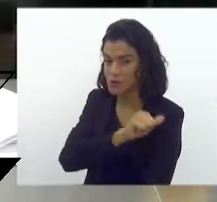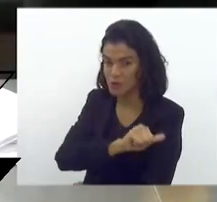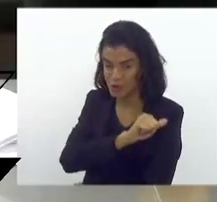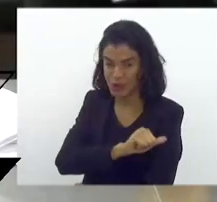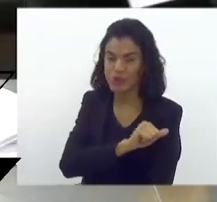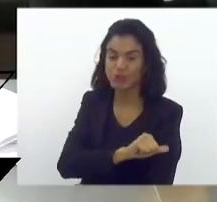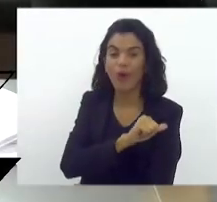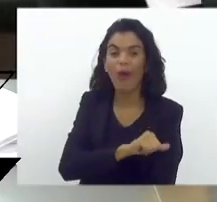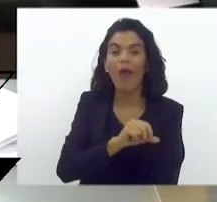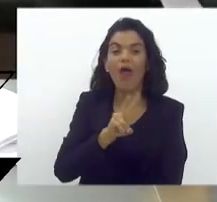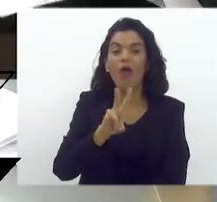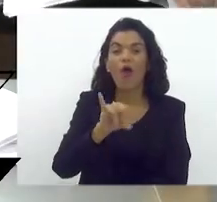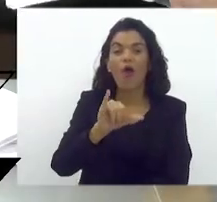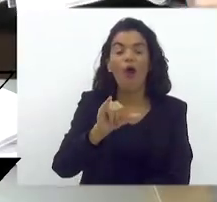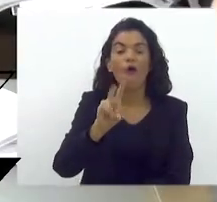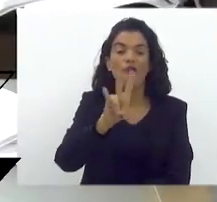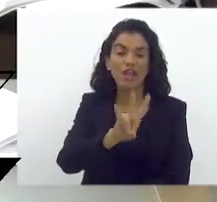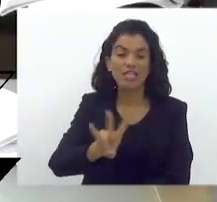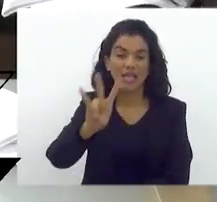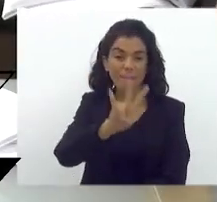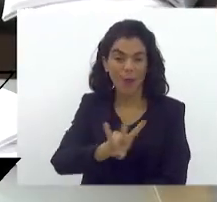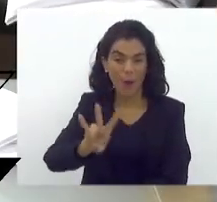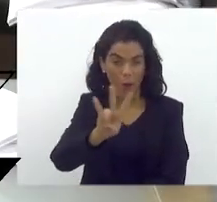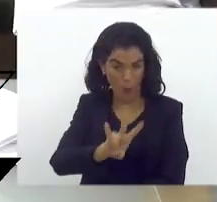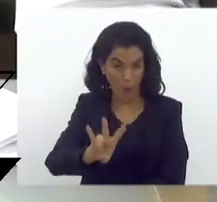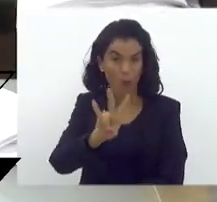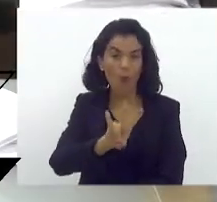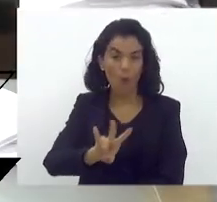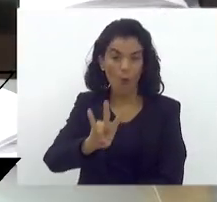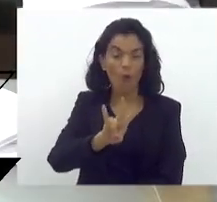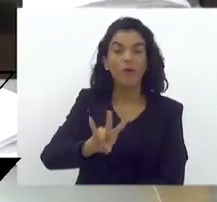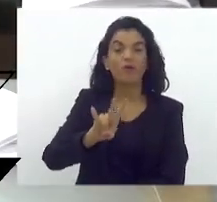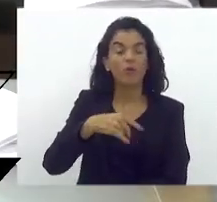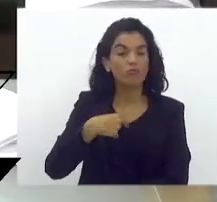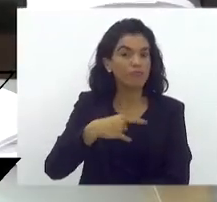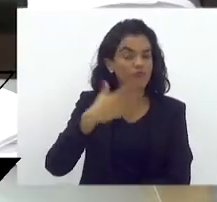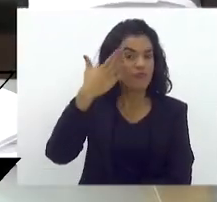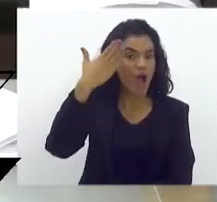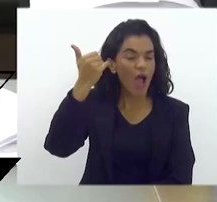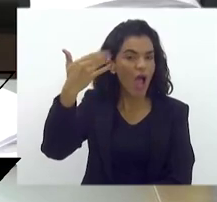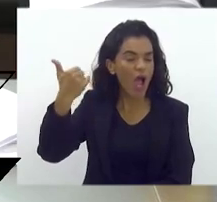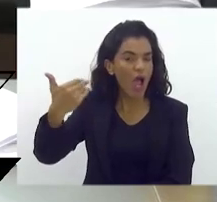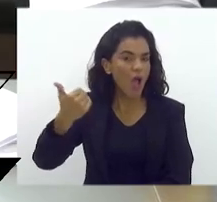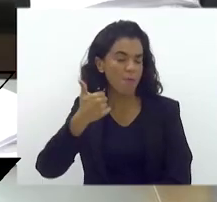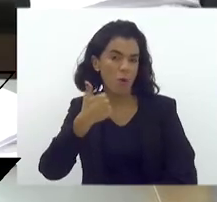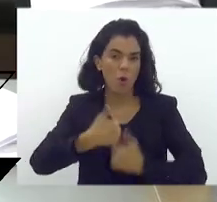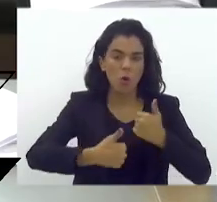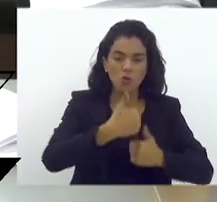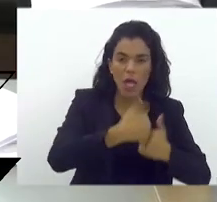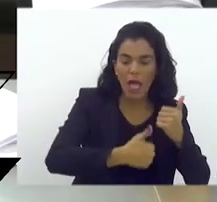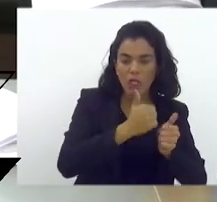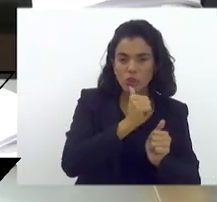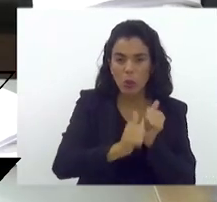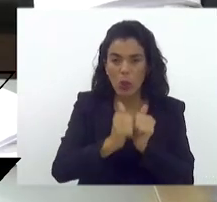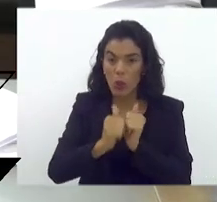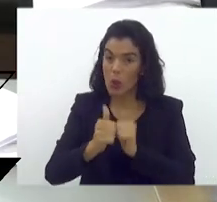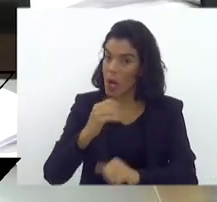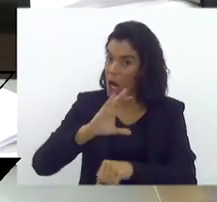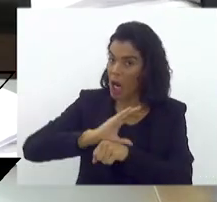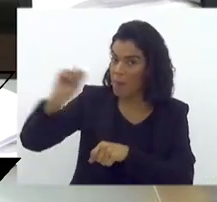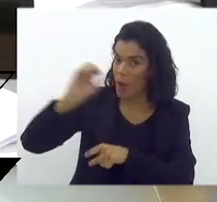Janeiro era o Vila Isabel. Deu grandes jogadores e chegou a ser campeão da